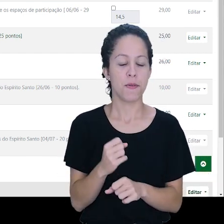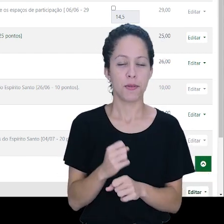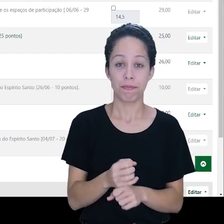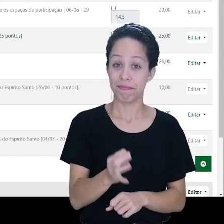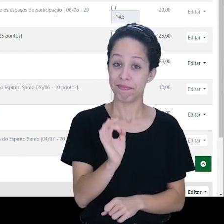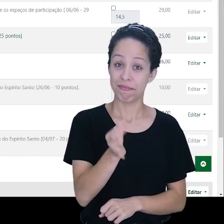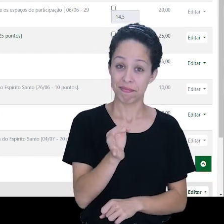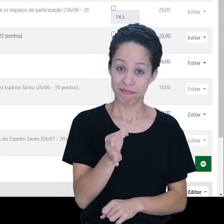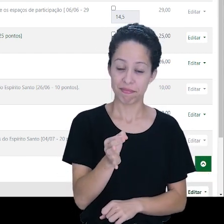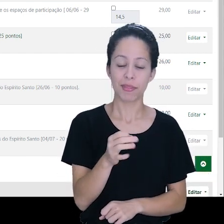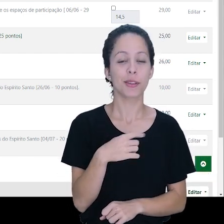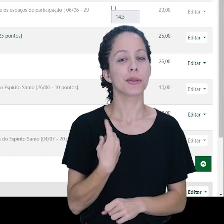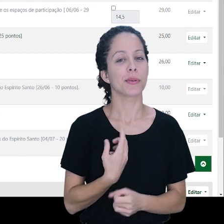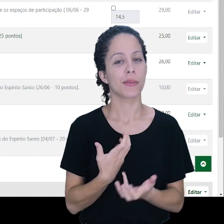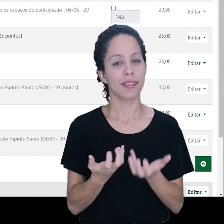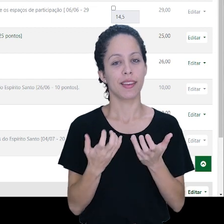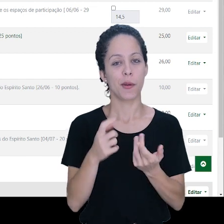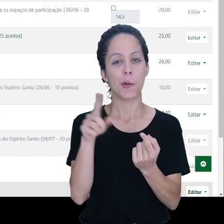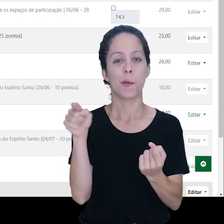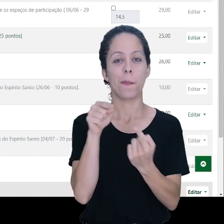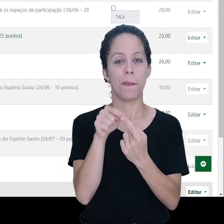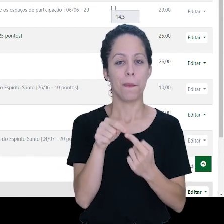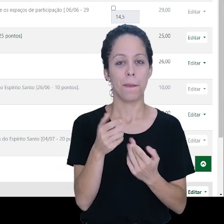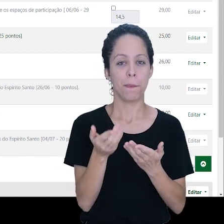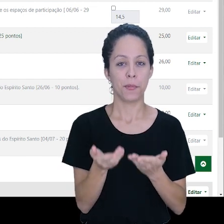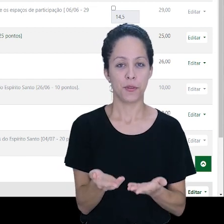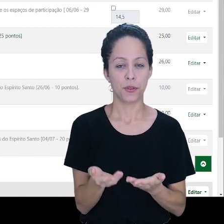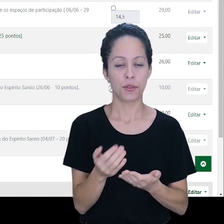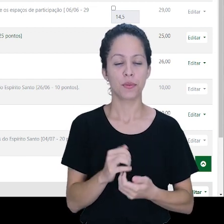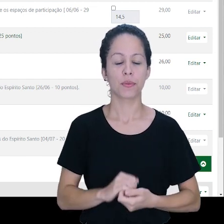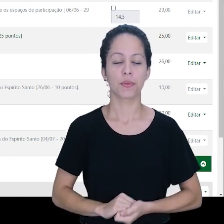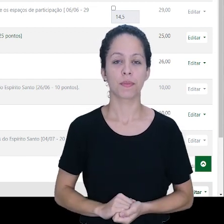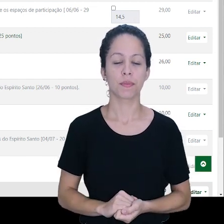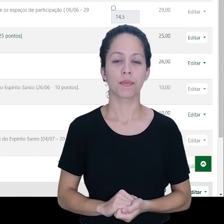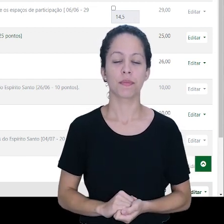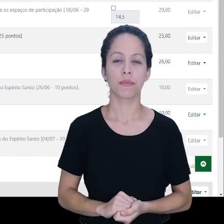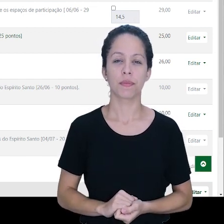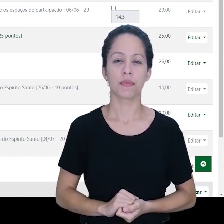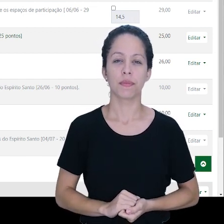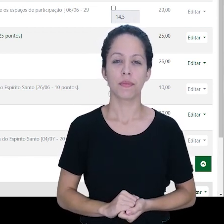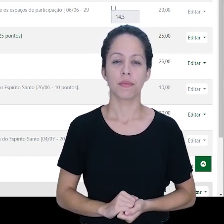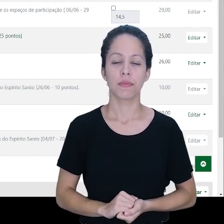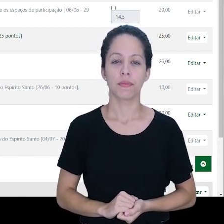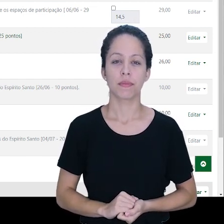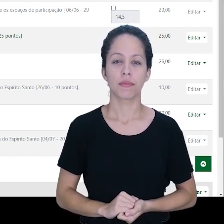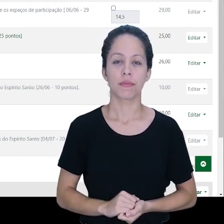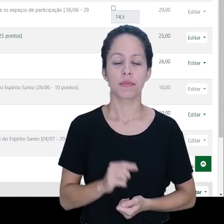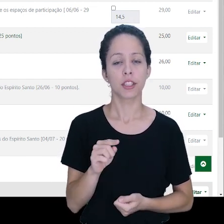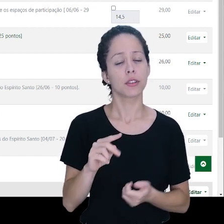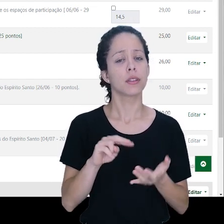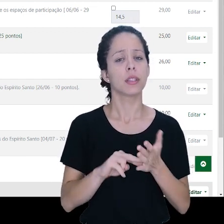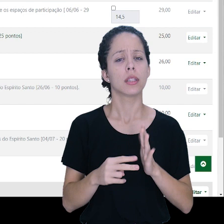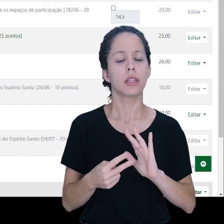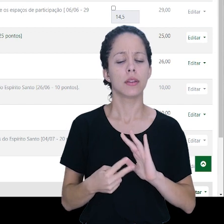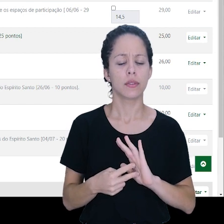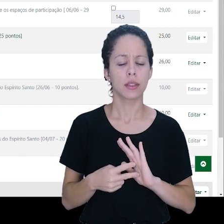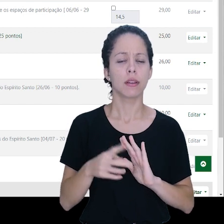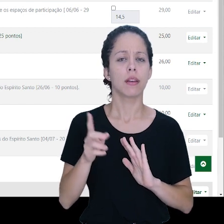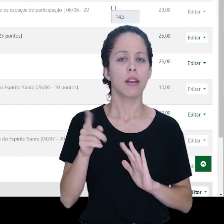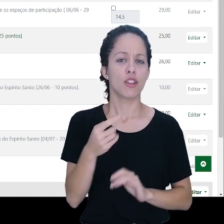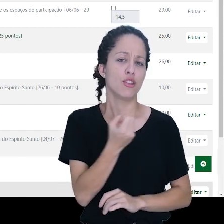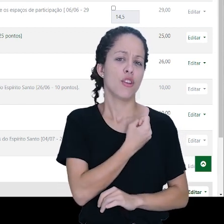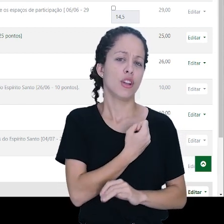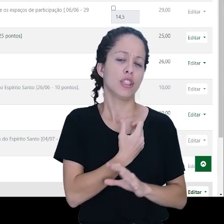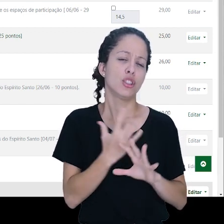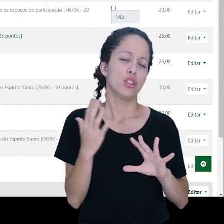certo que é isso que a gente quer chegar no final então que é o Total